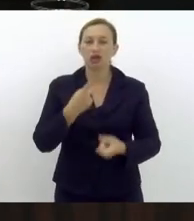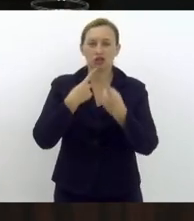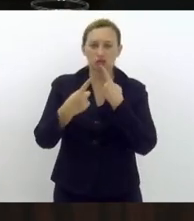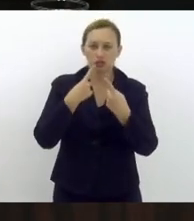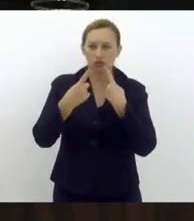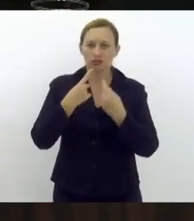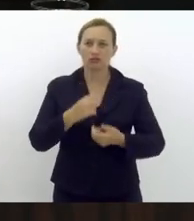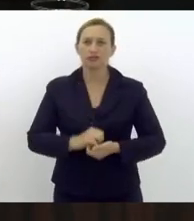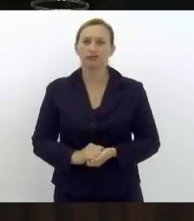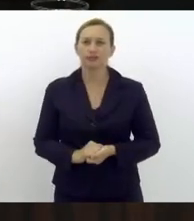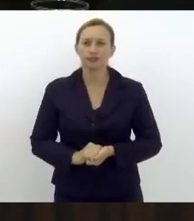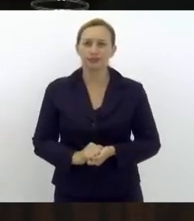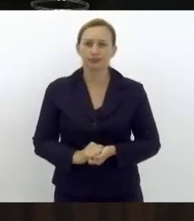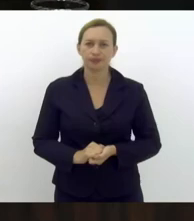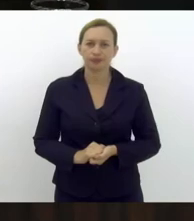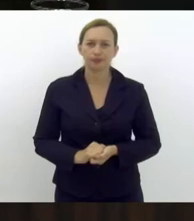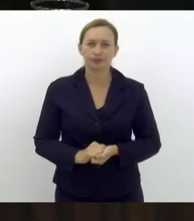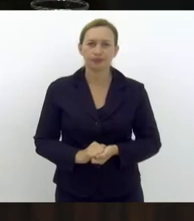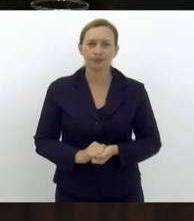discussão.